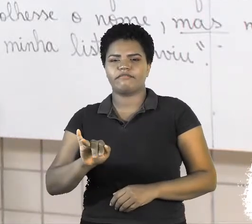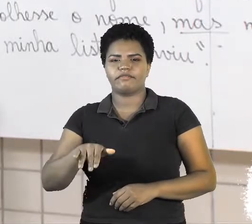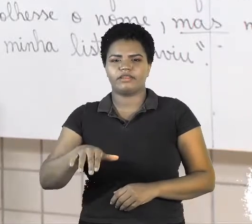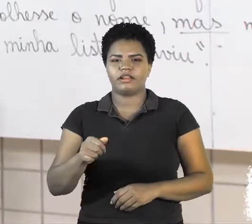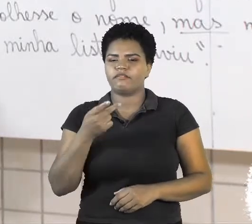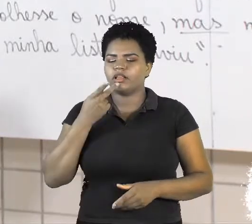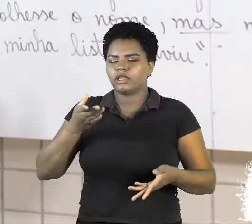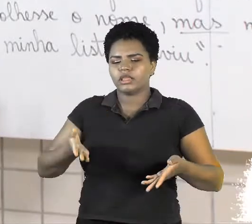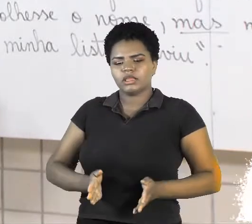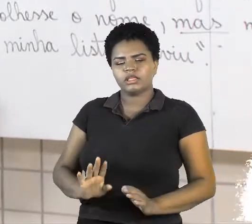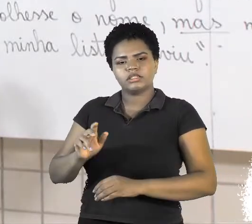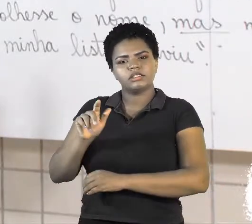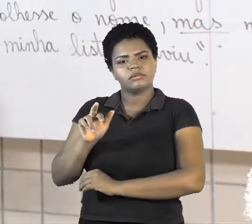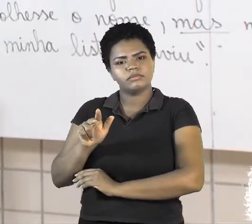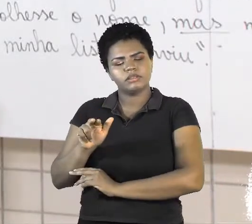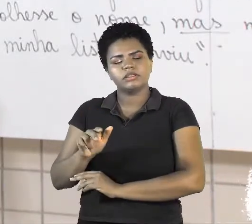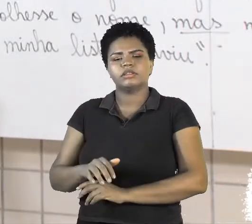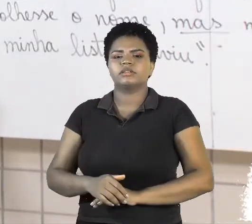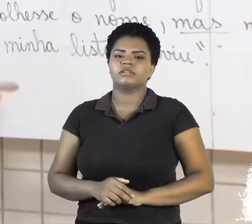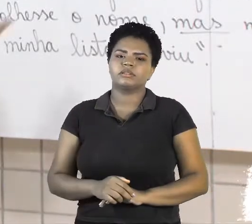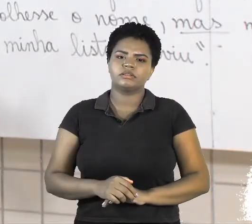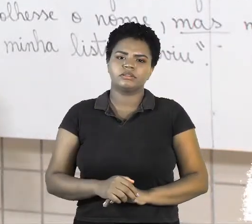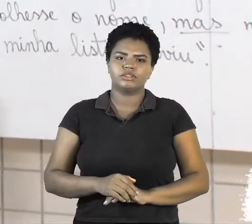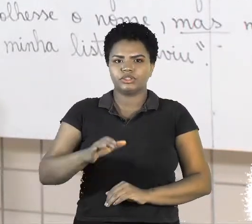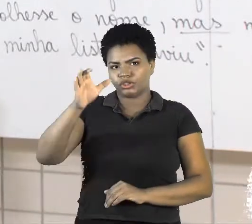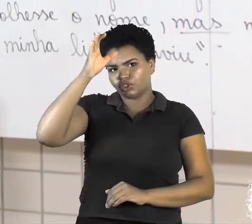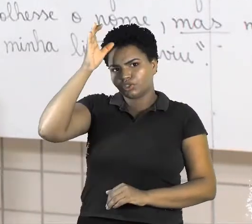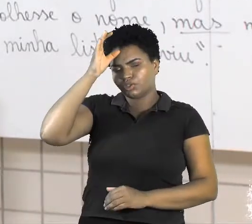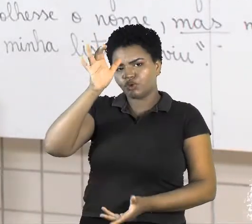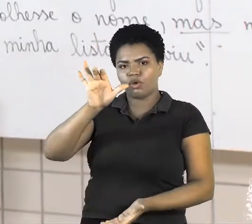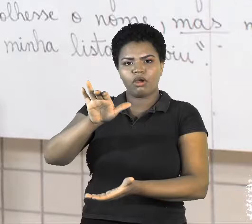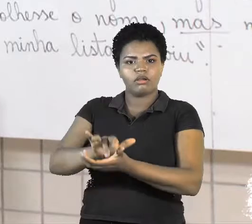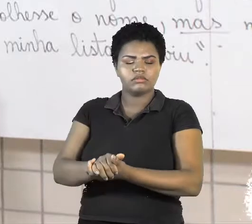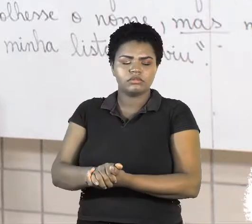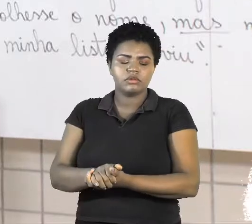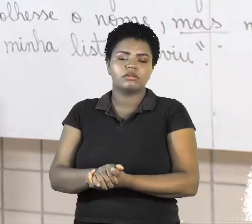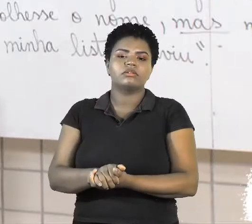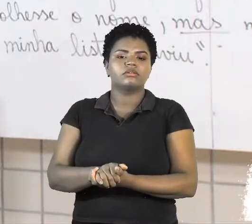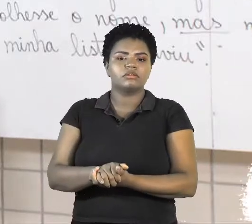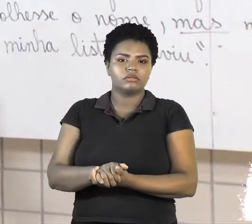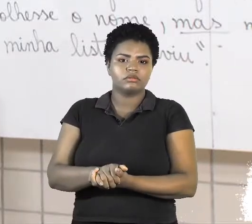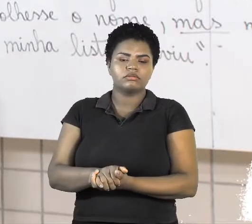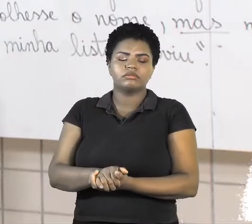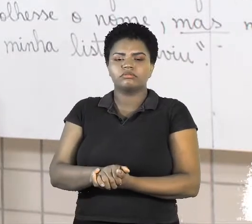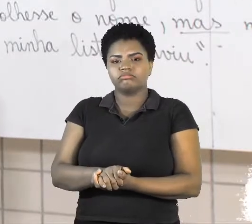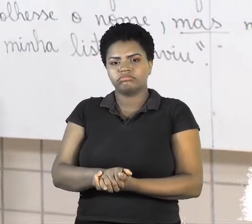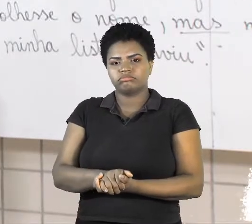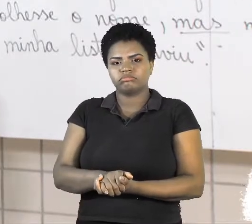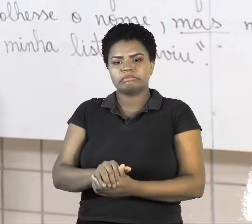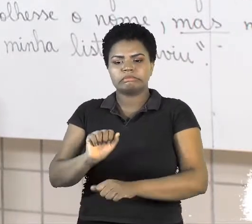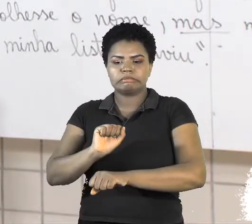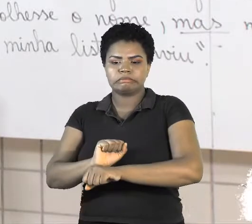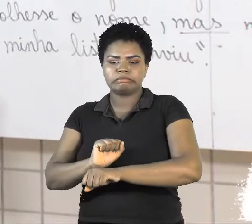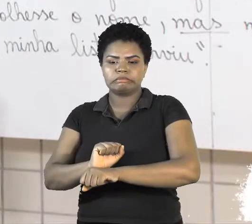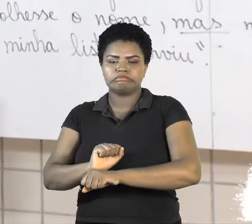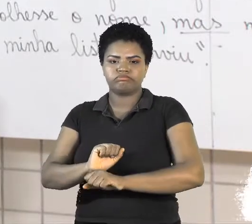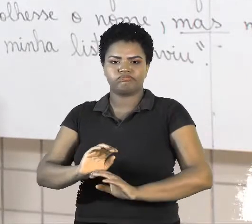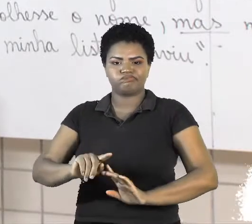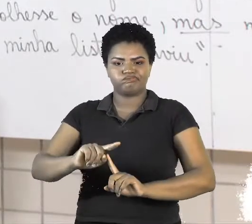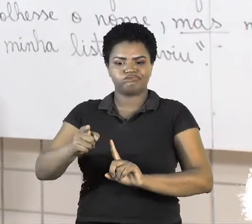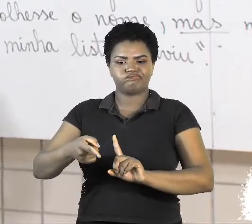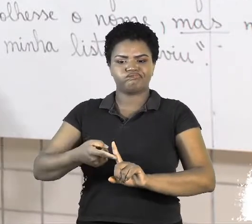irmã dela, do fato do tio dela ter casado e estar esperando um filho também.